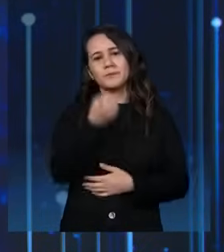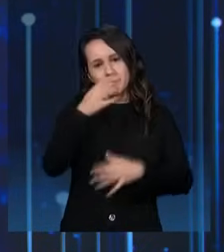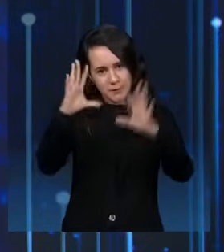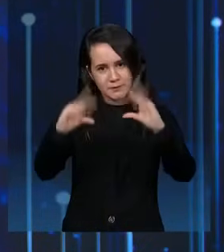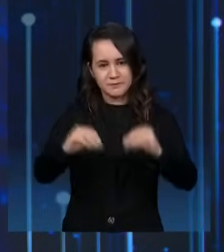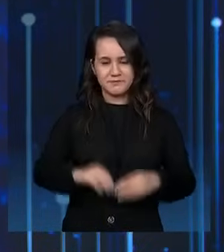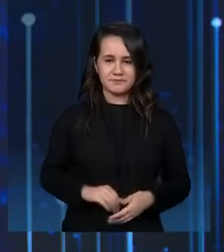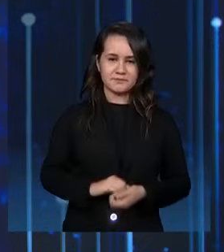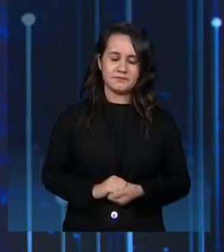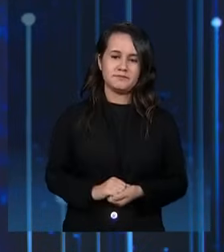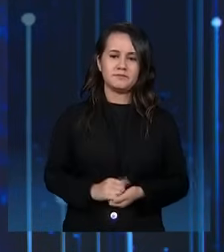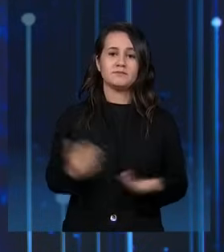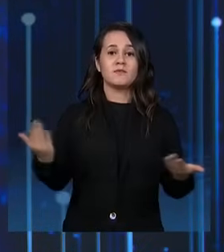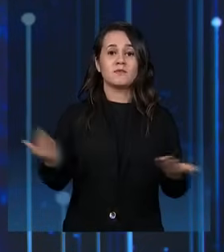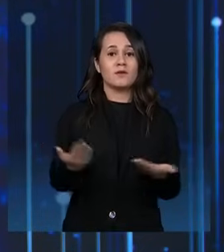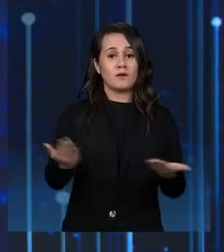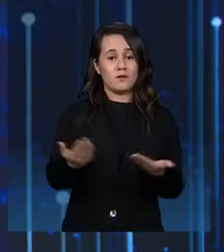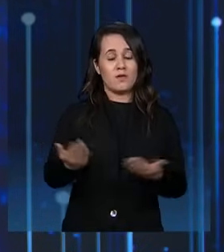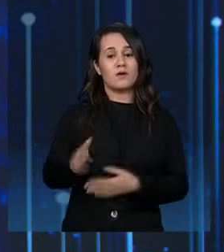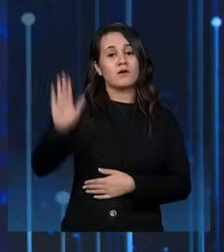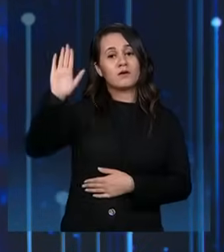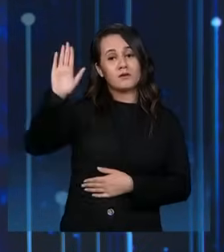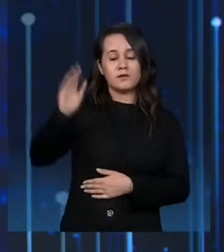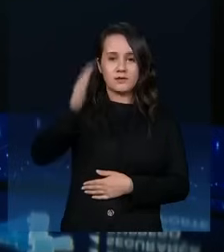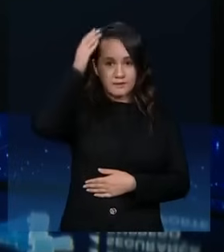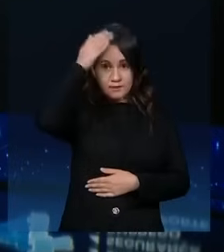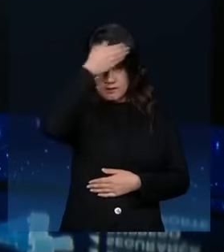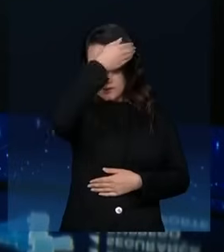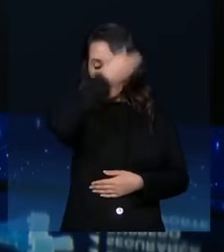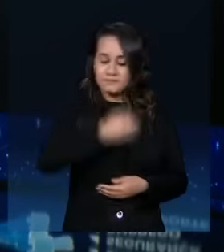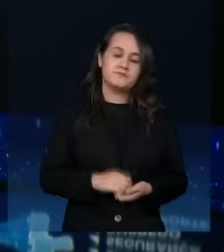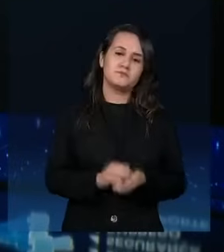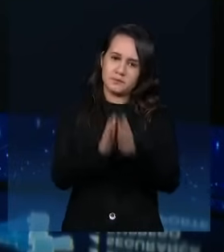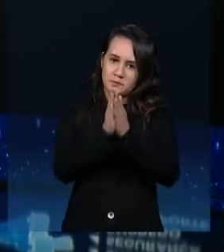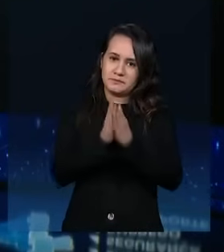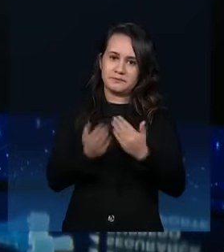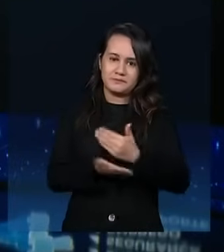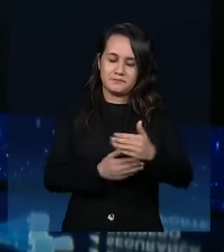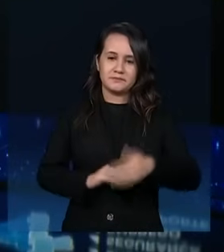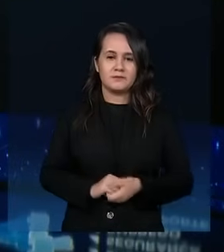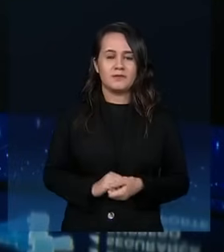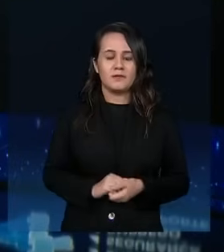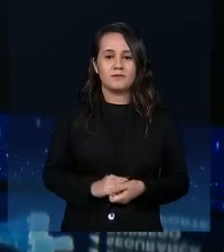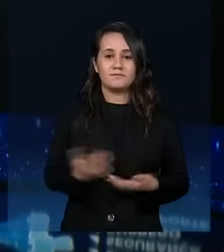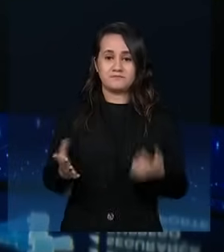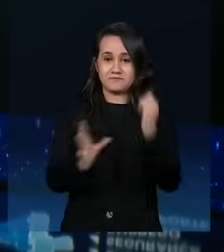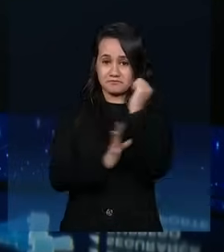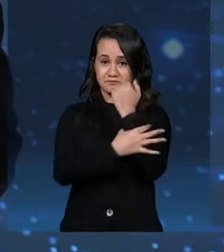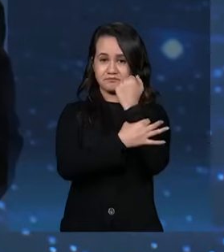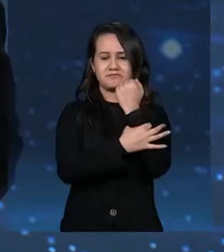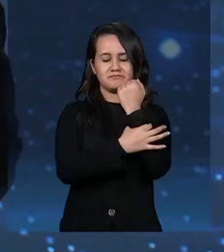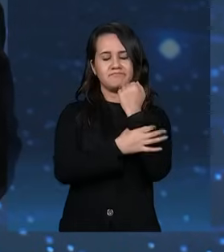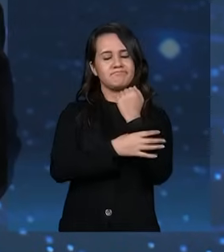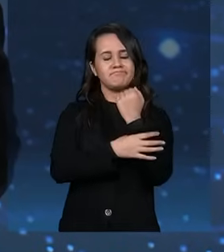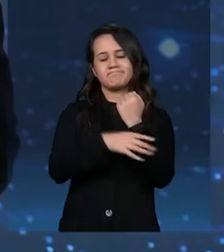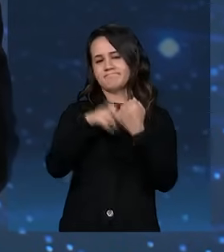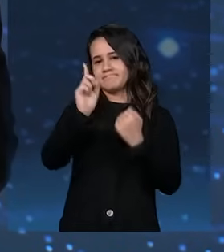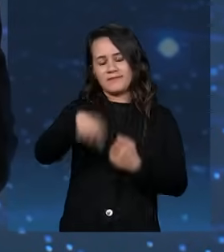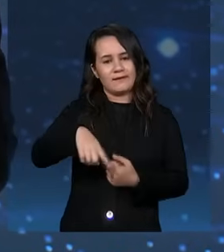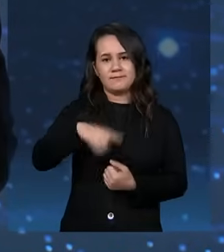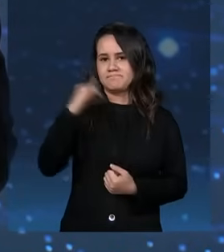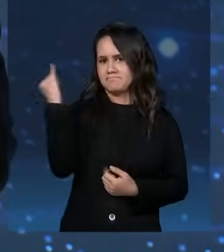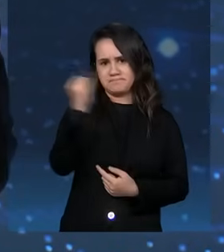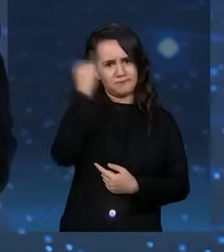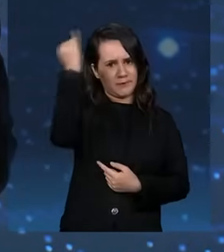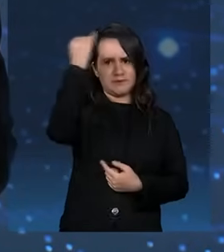noite agora é a vez do candidato José Luiz daena por favor bom a questão de segurança pública é fundamental